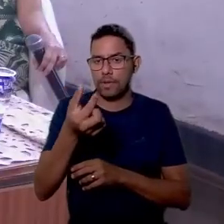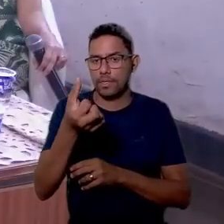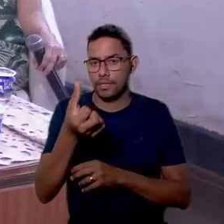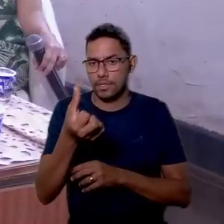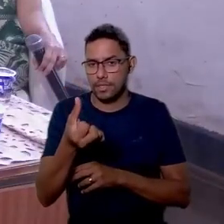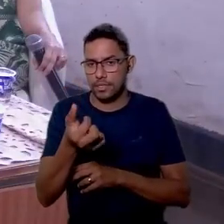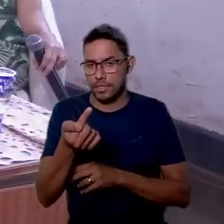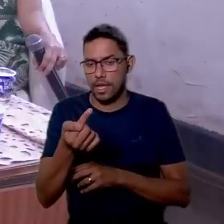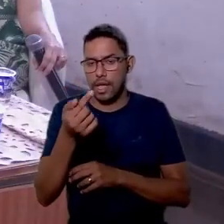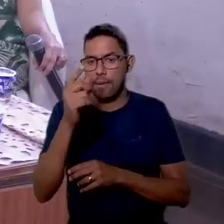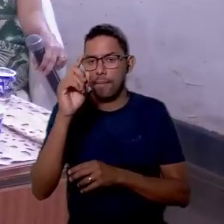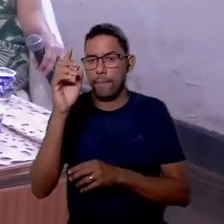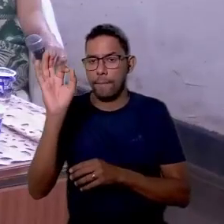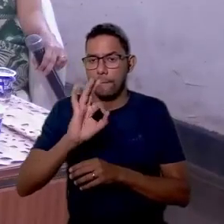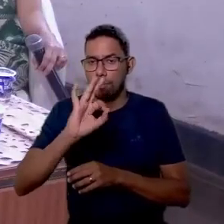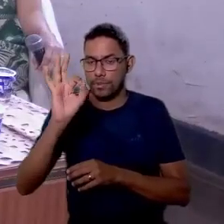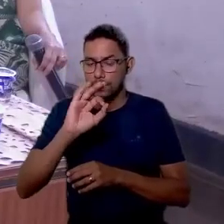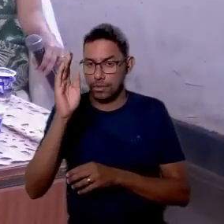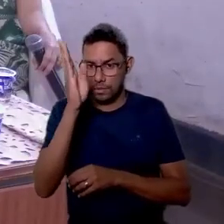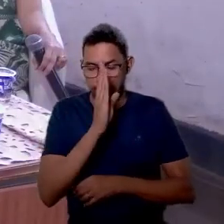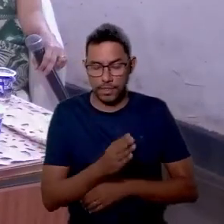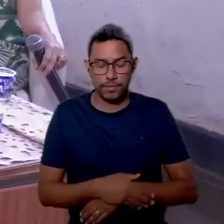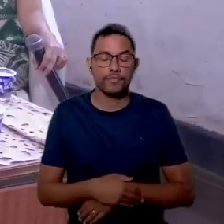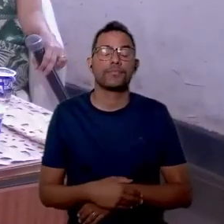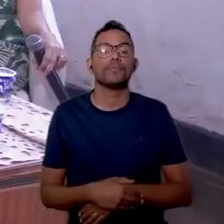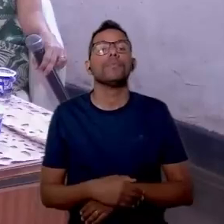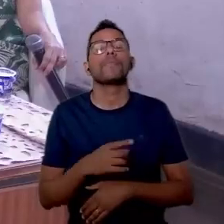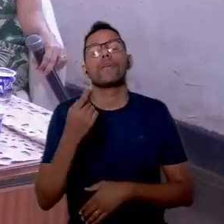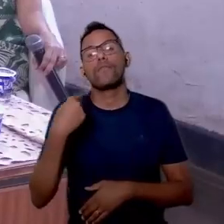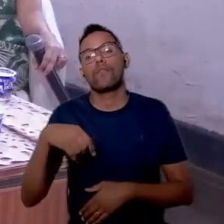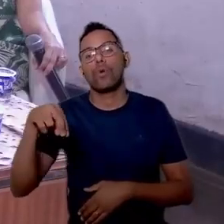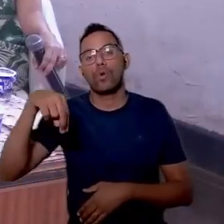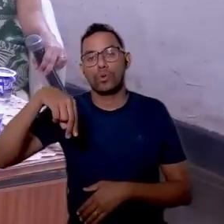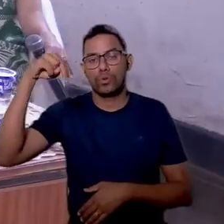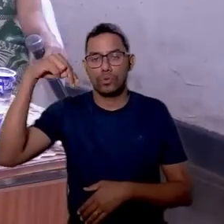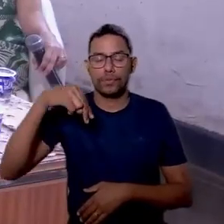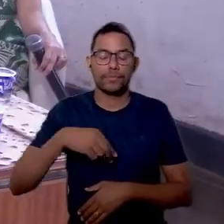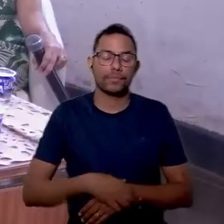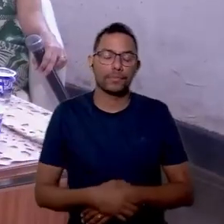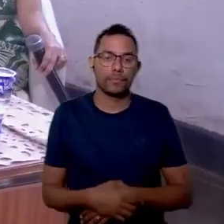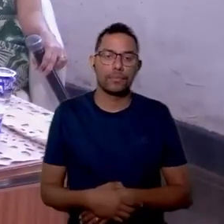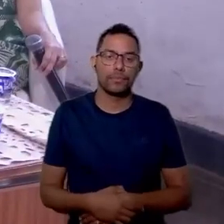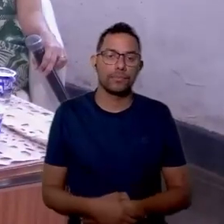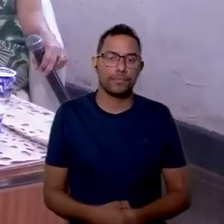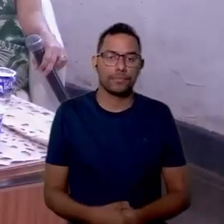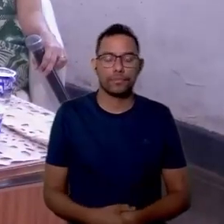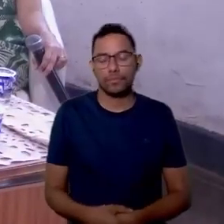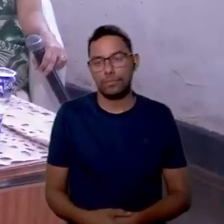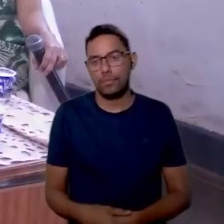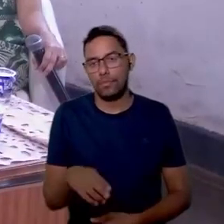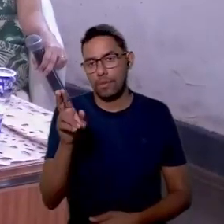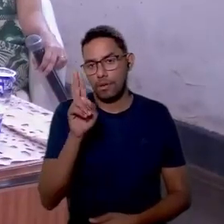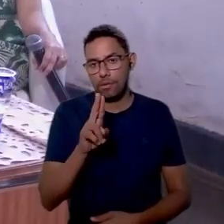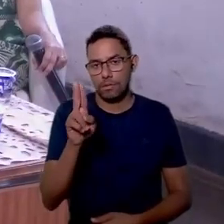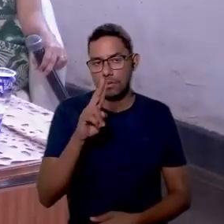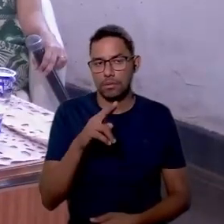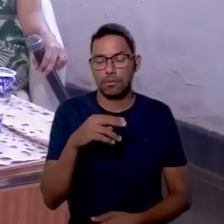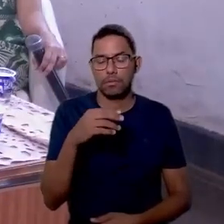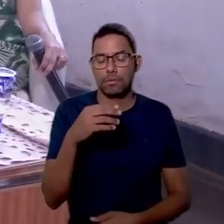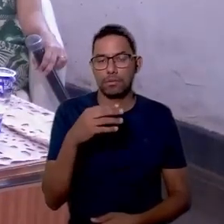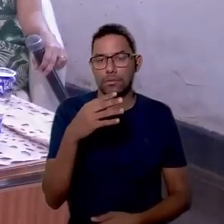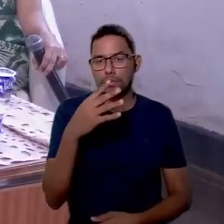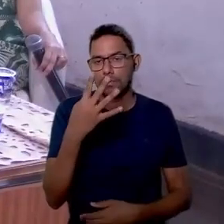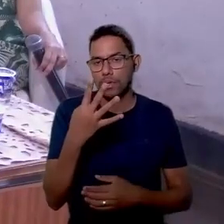não pode achar que está certo. Então, nós fomos para a região Norte e fizemos um programa de indução, utilizando inicialmente 4